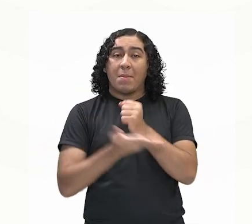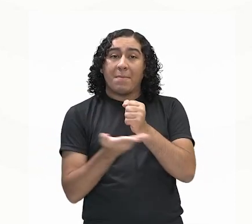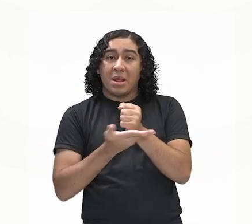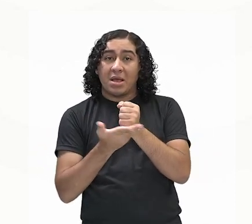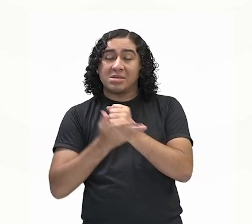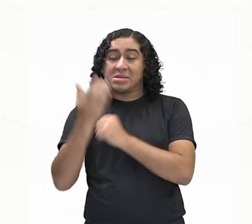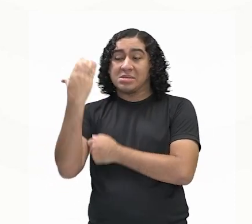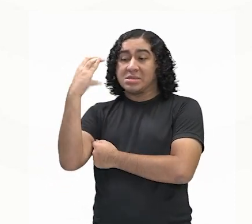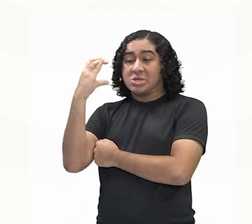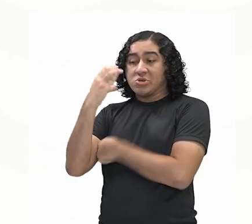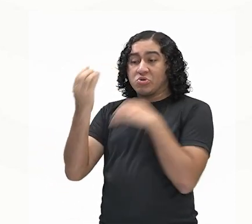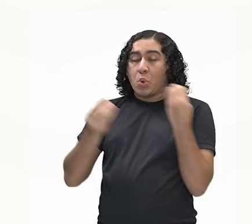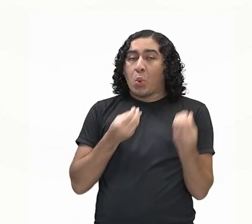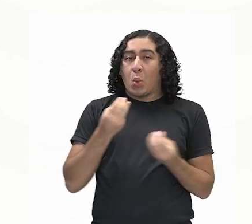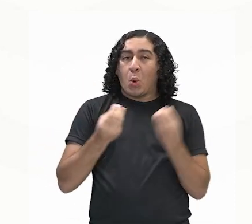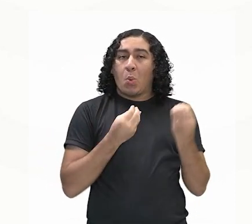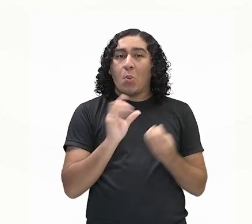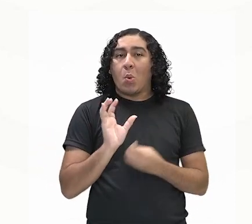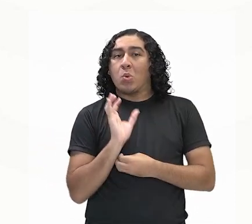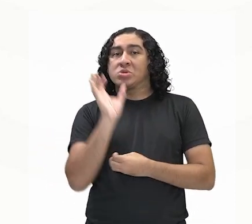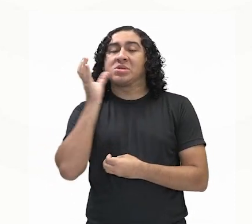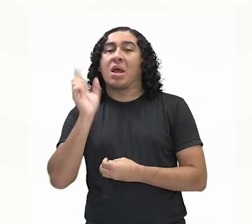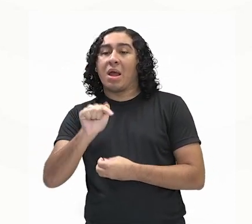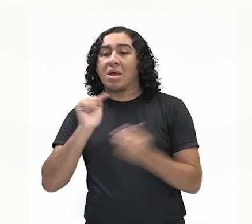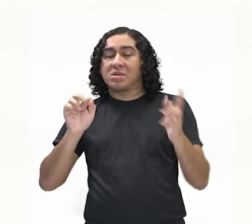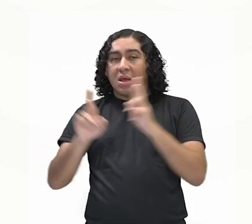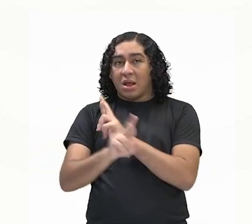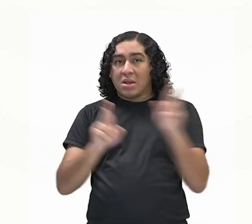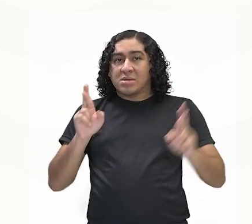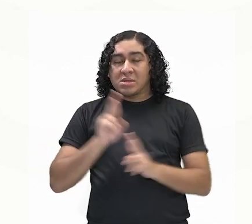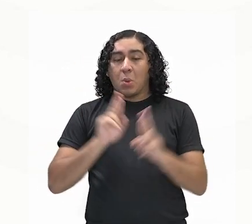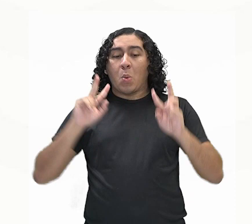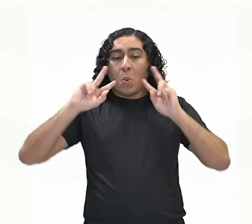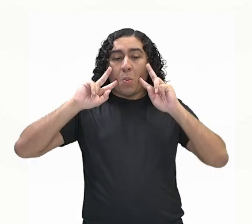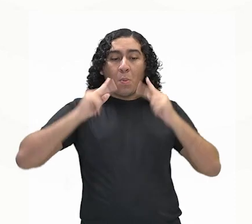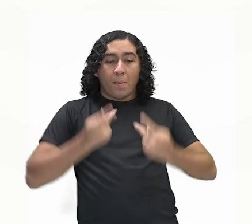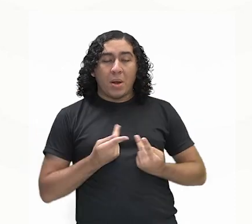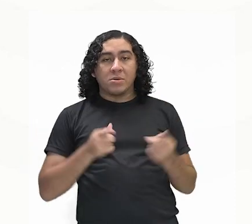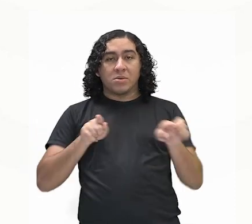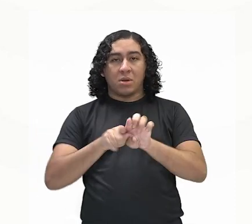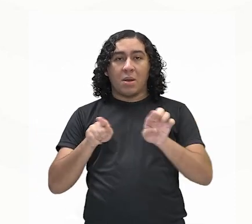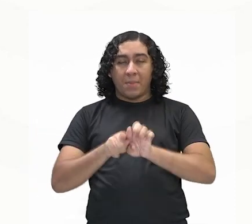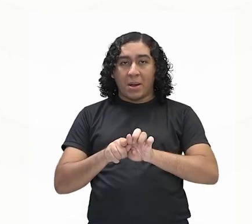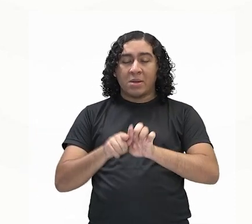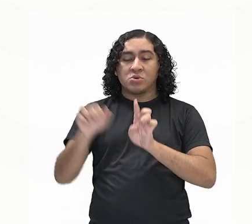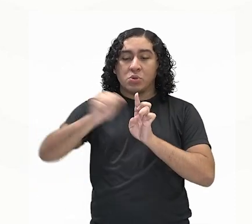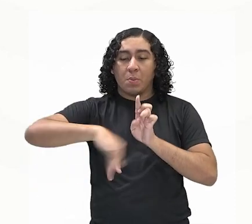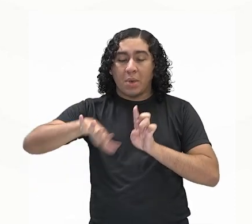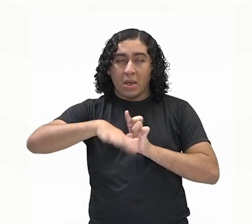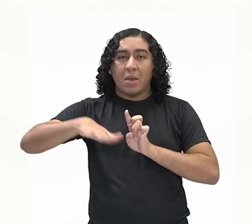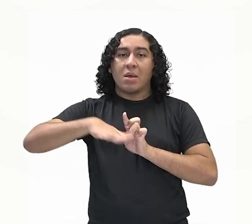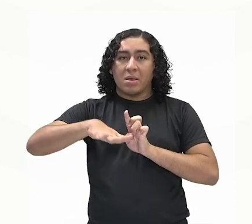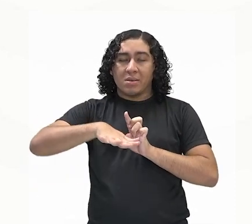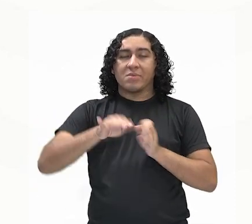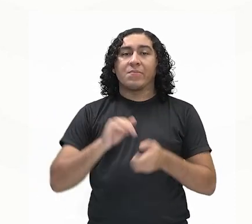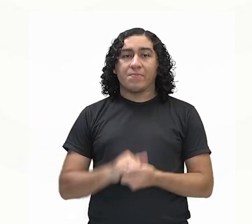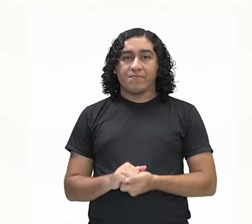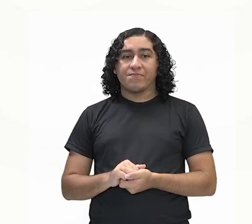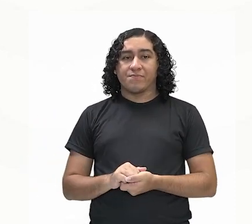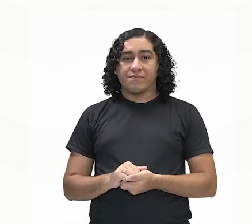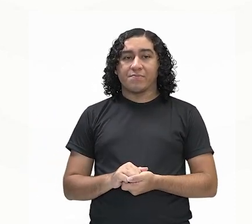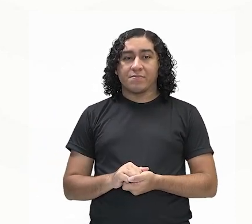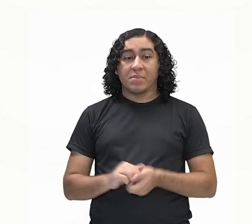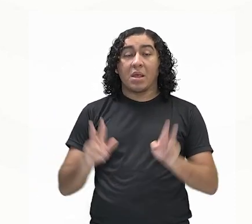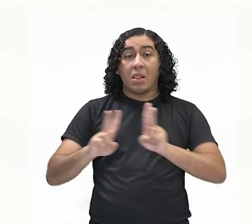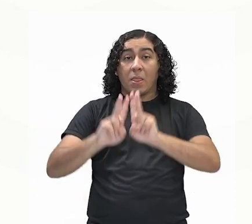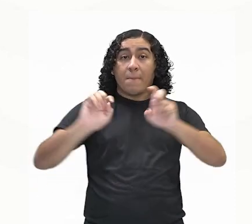científica de como estava se dando essa relação entre o homem e o meio ambiente e a natureza, em especial no que se diz respeito